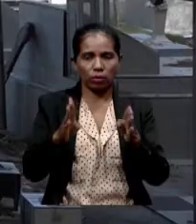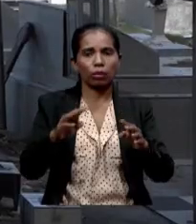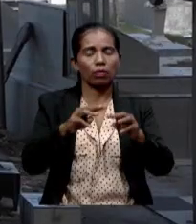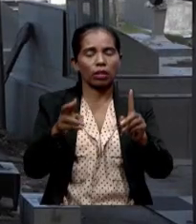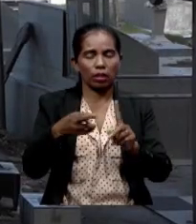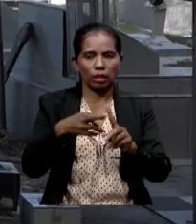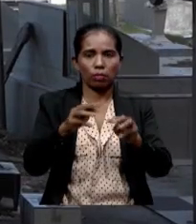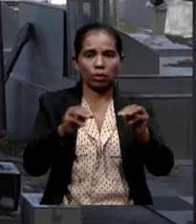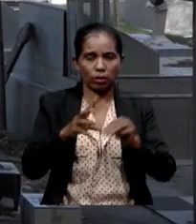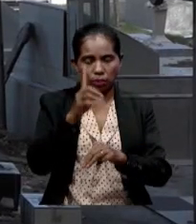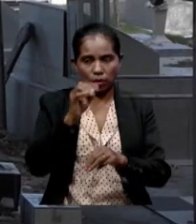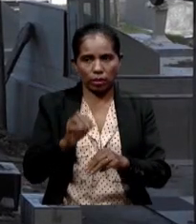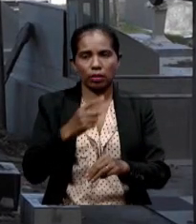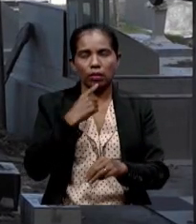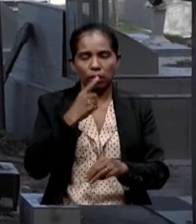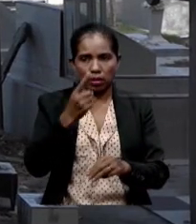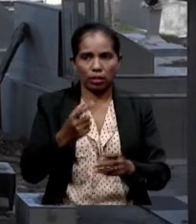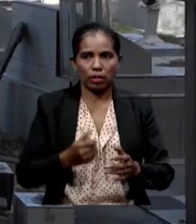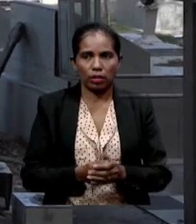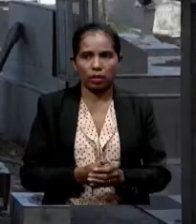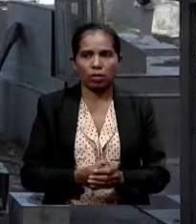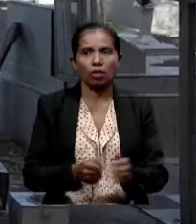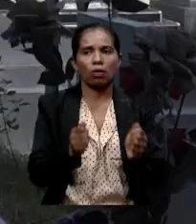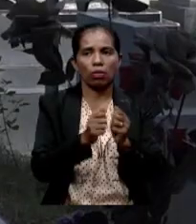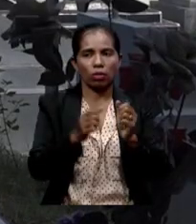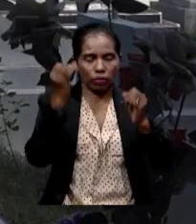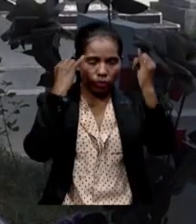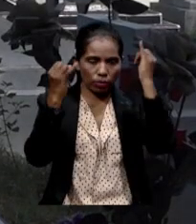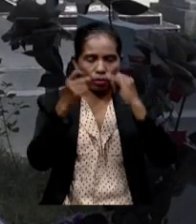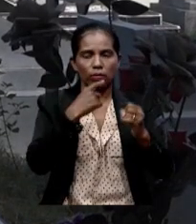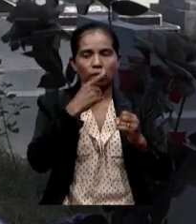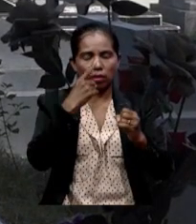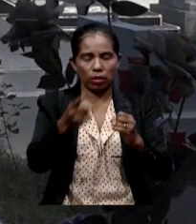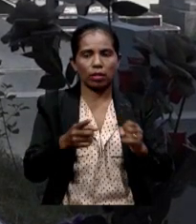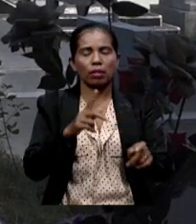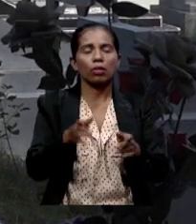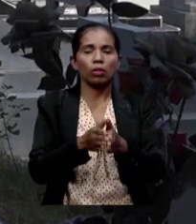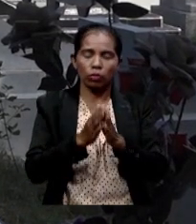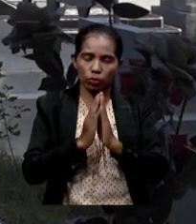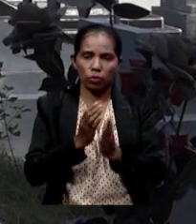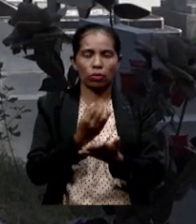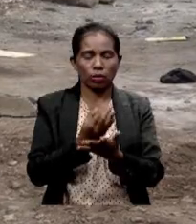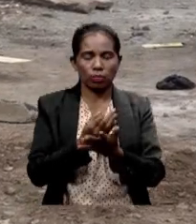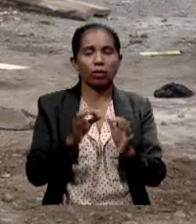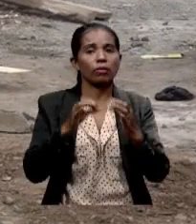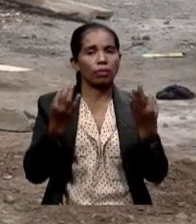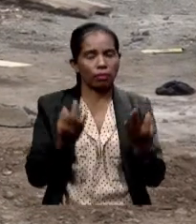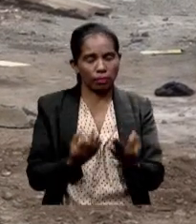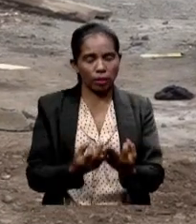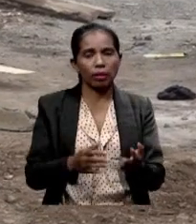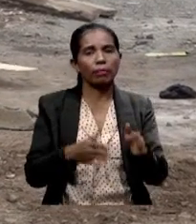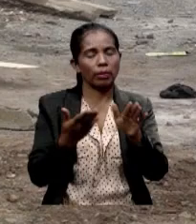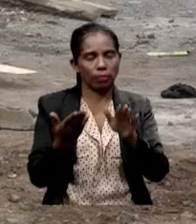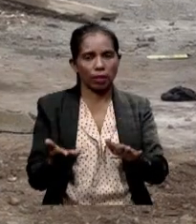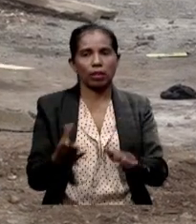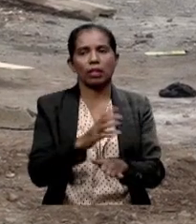Ili, Inocêncio da Silva de Escorda, com a informação de Beateten, que o Vero Sira exige ossam para a família Matibian, nebe atua